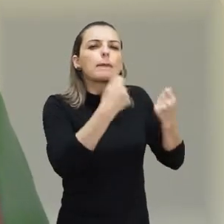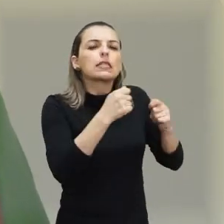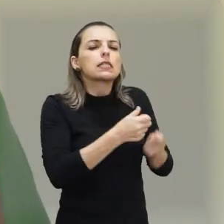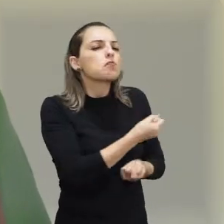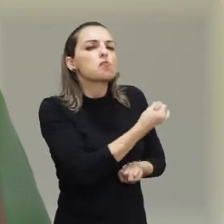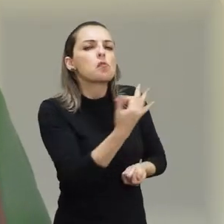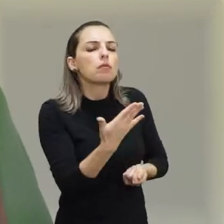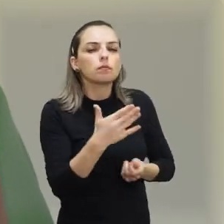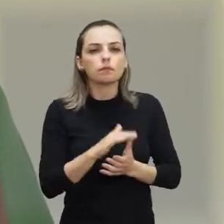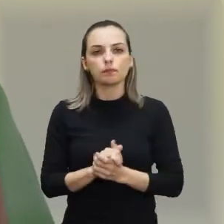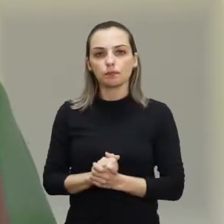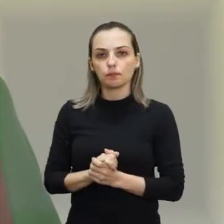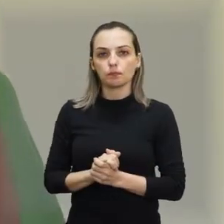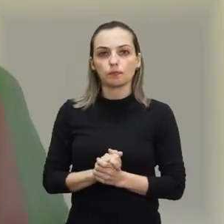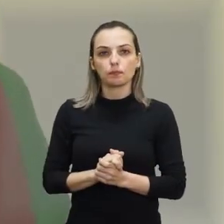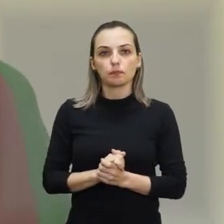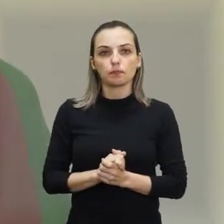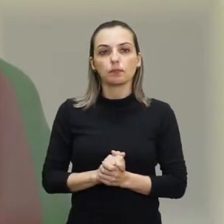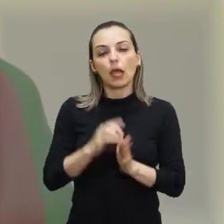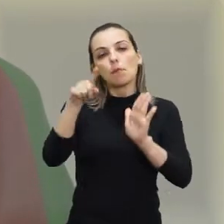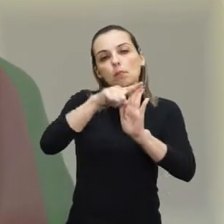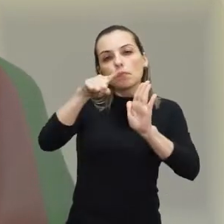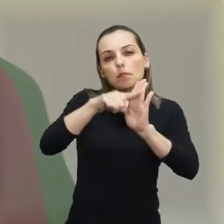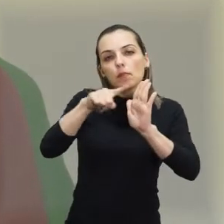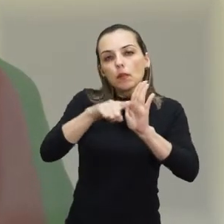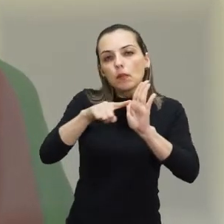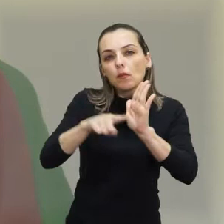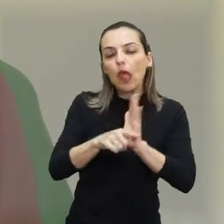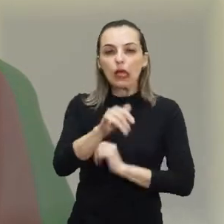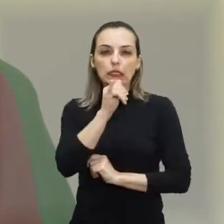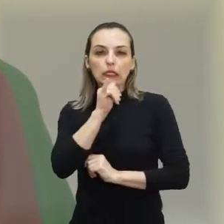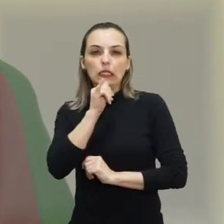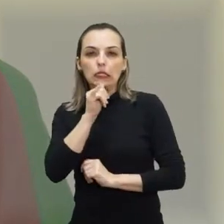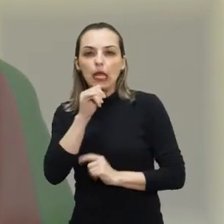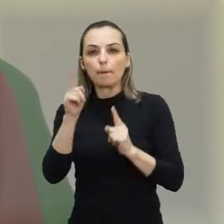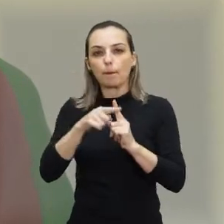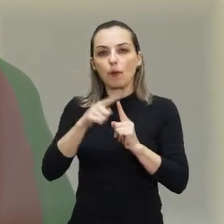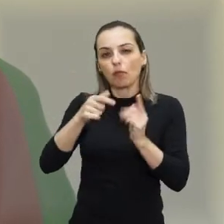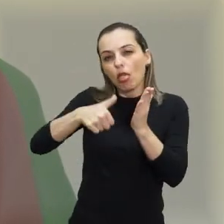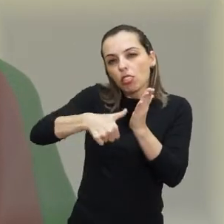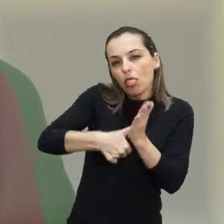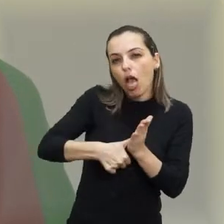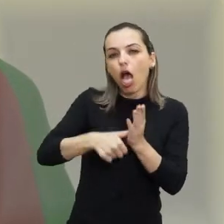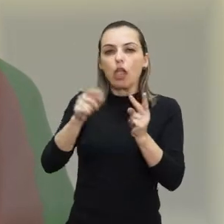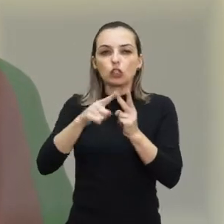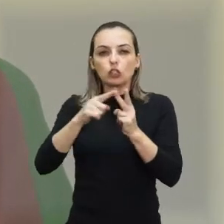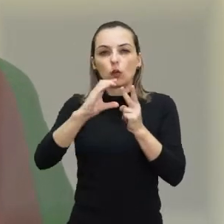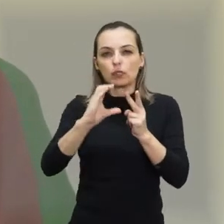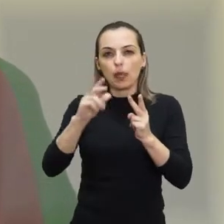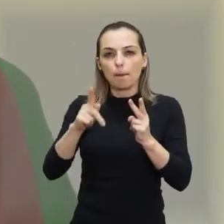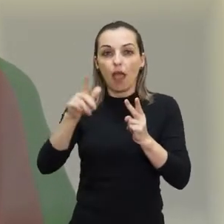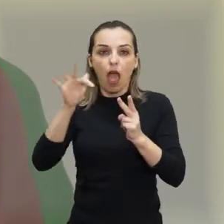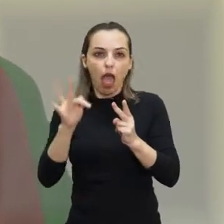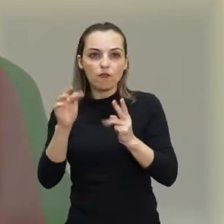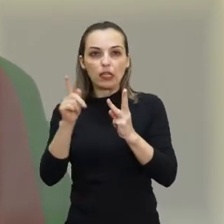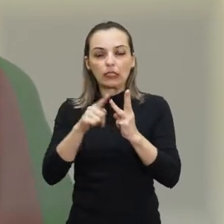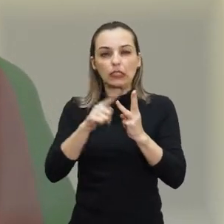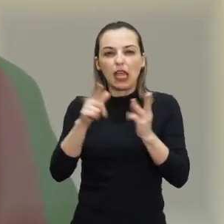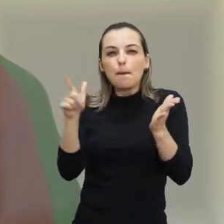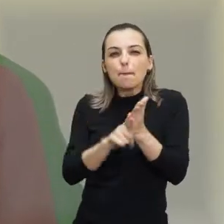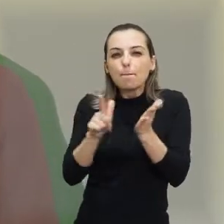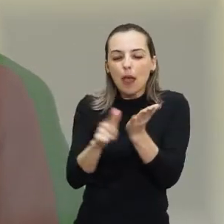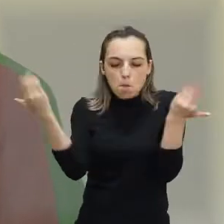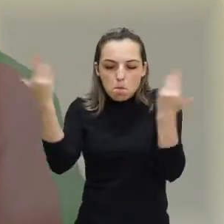documentos que os interessados devem levar tem uma lista grande de documentos né dentre ele a g o